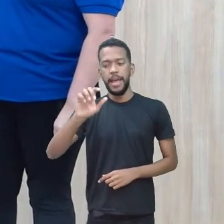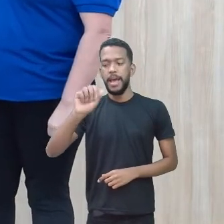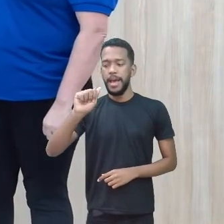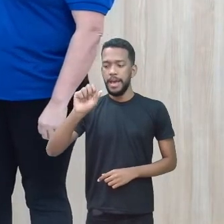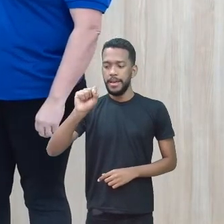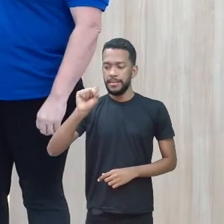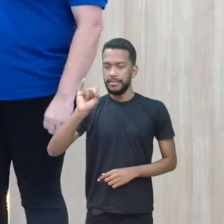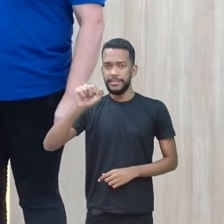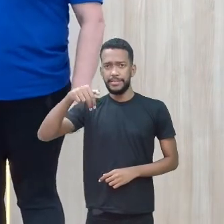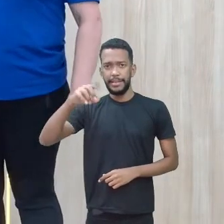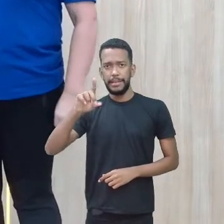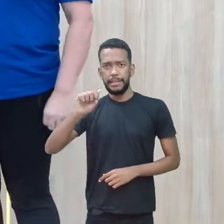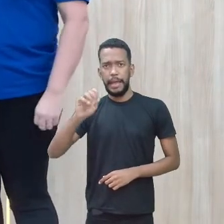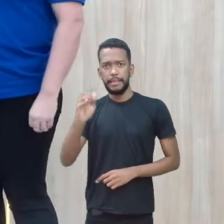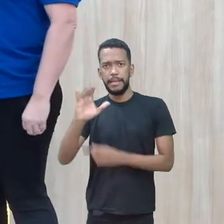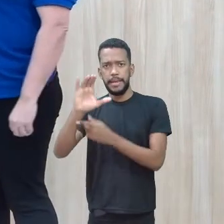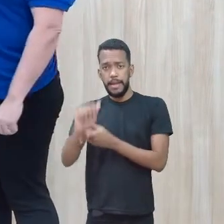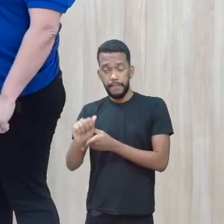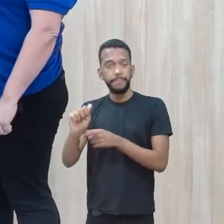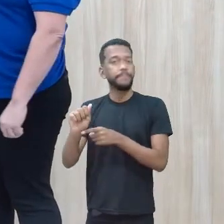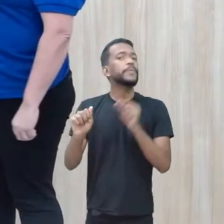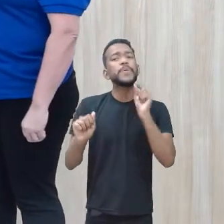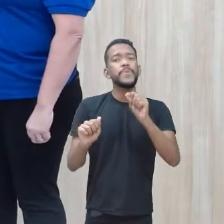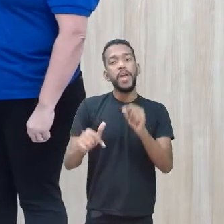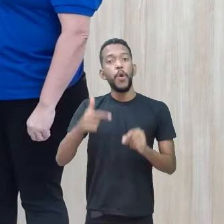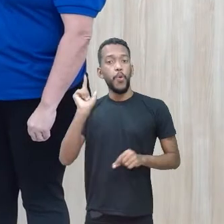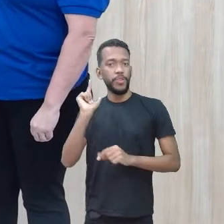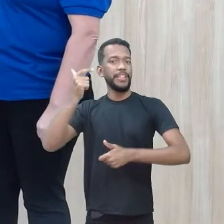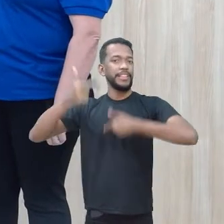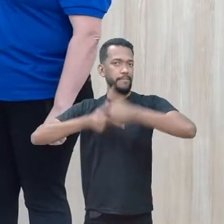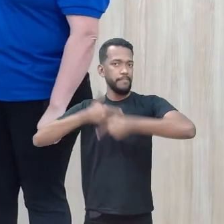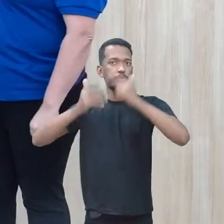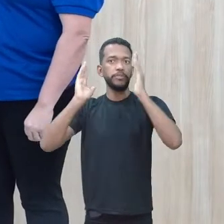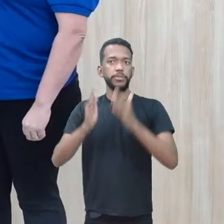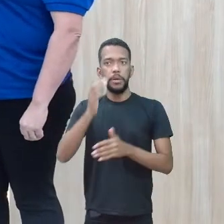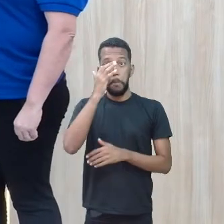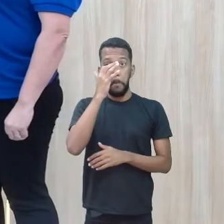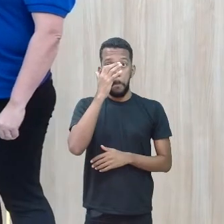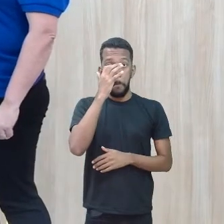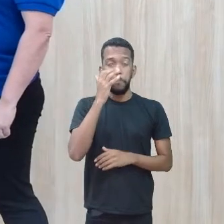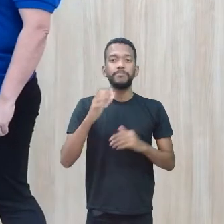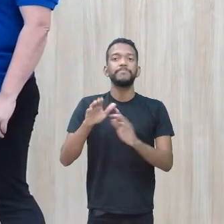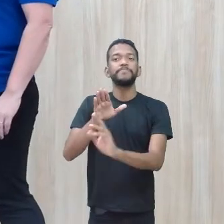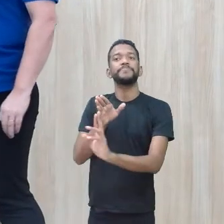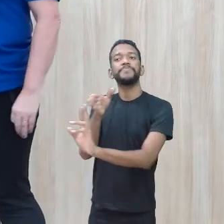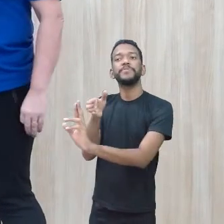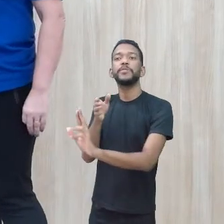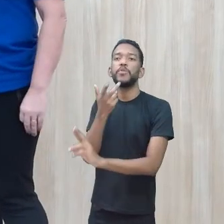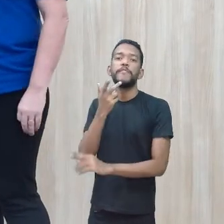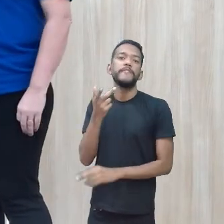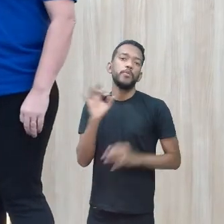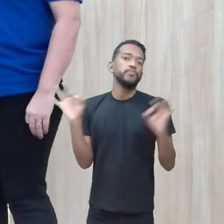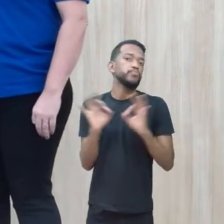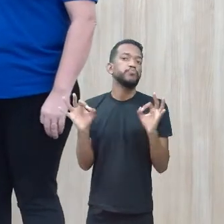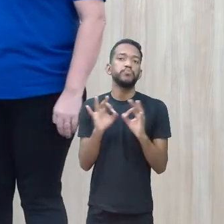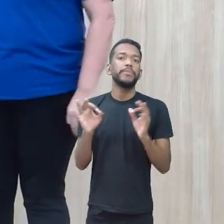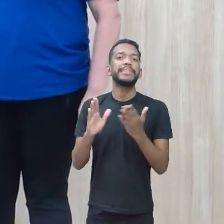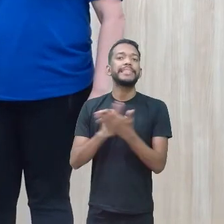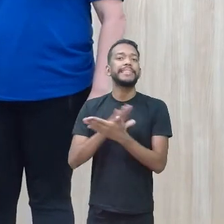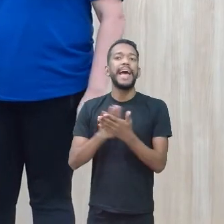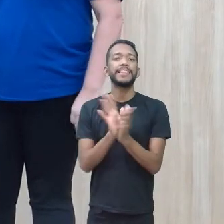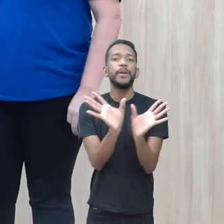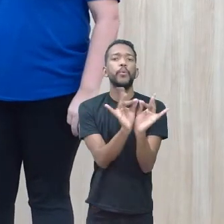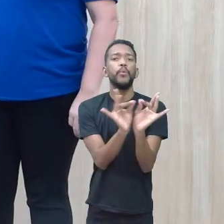Assindéticas são aquelas orações que foram trabalhadas ontem. Refere-se à oração que não possui conjunções.